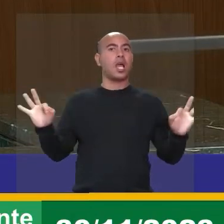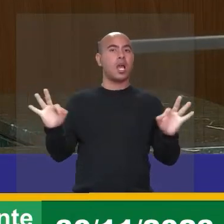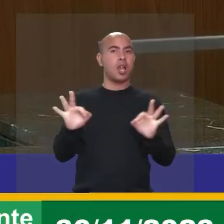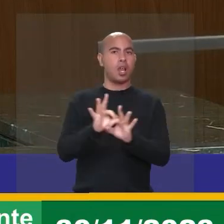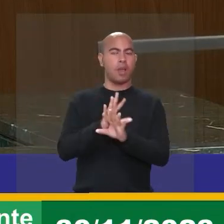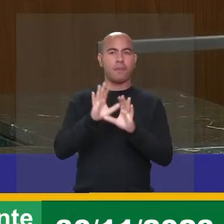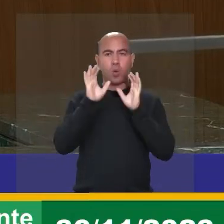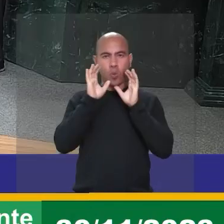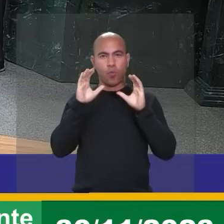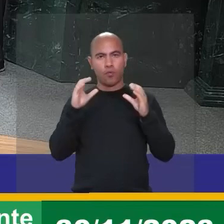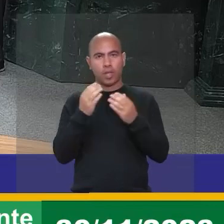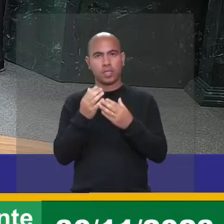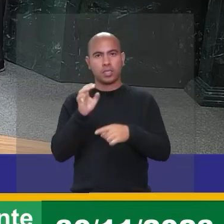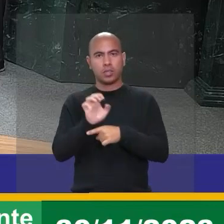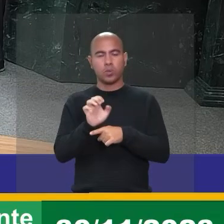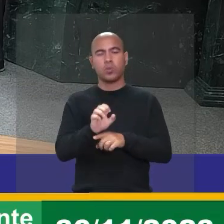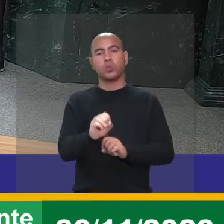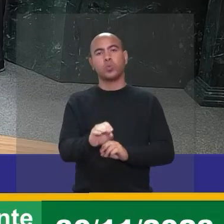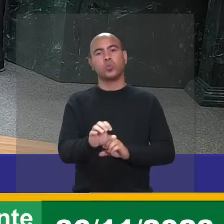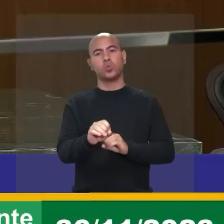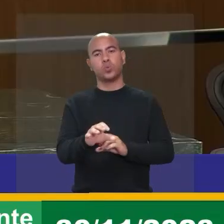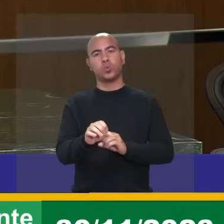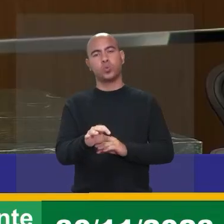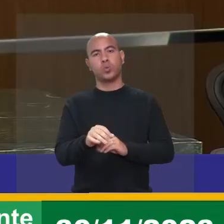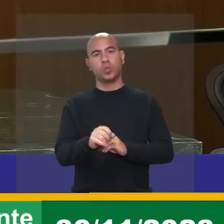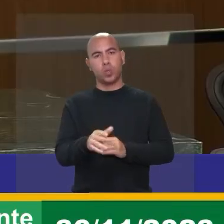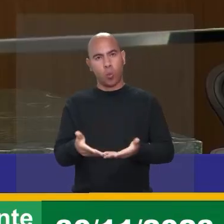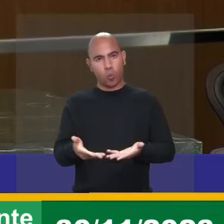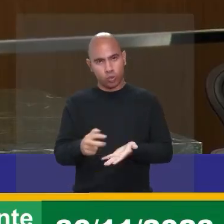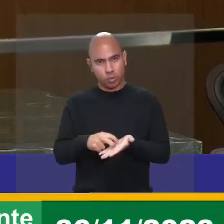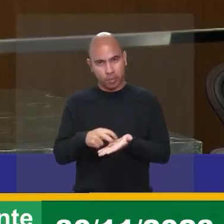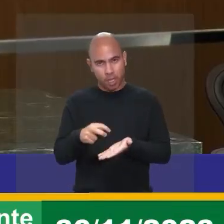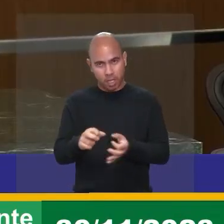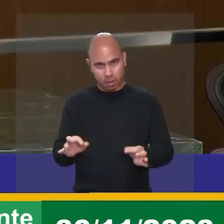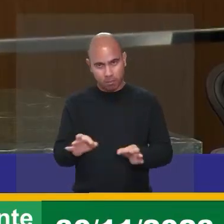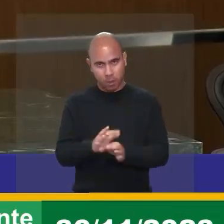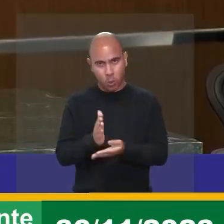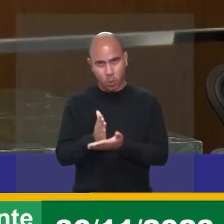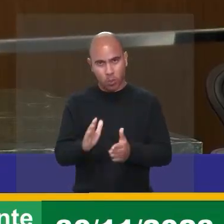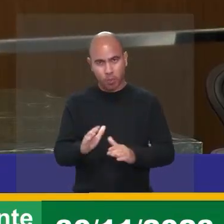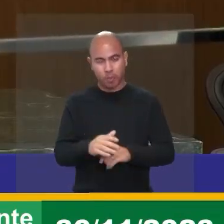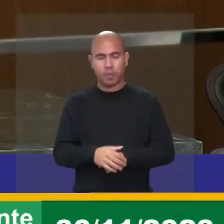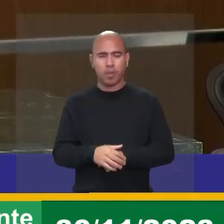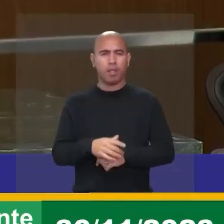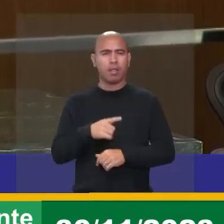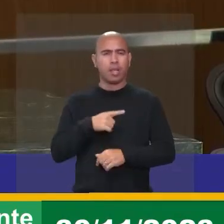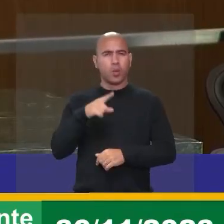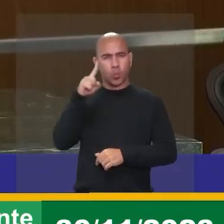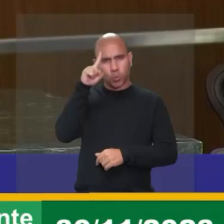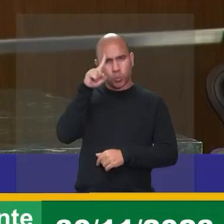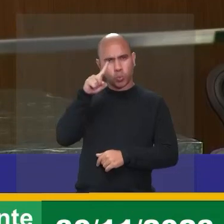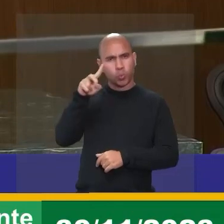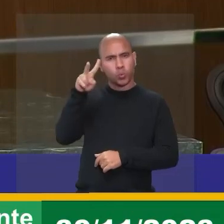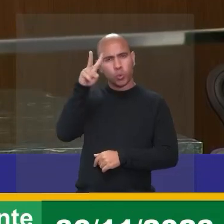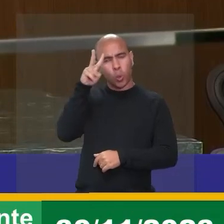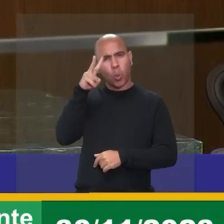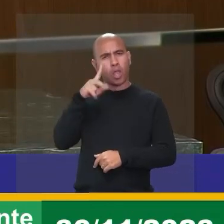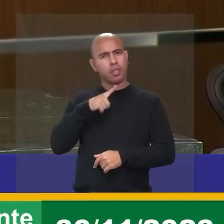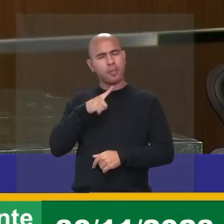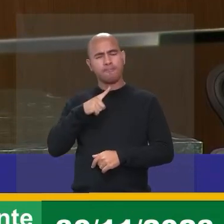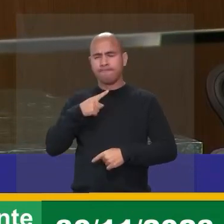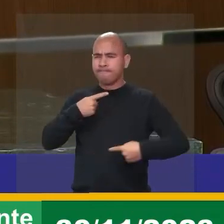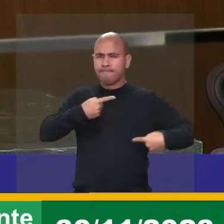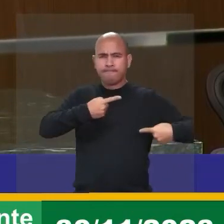educação que foi concluída agora pela manhã Depois de dois dias de intensos debates onde nós tivemos